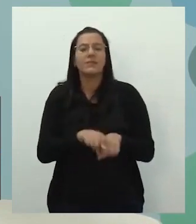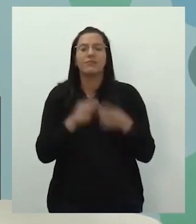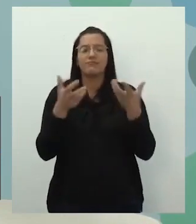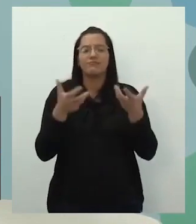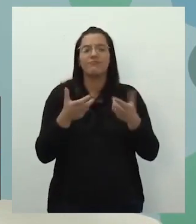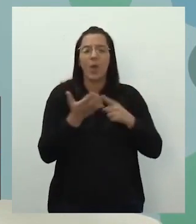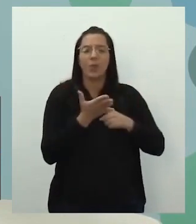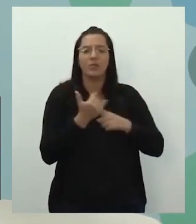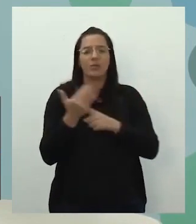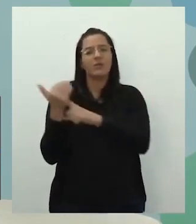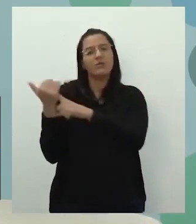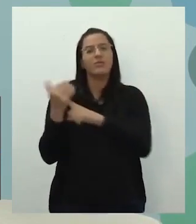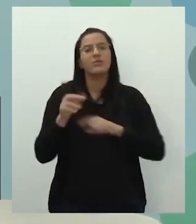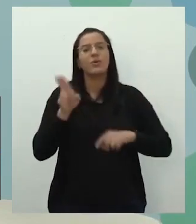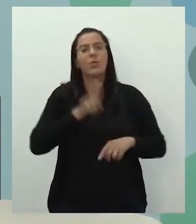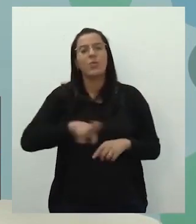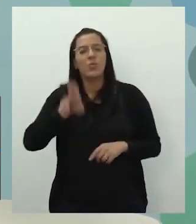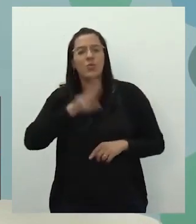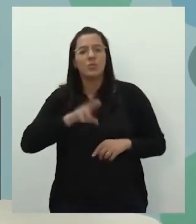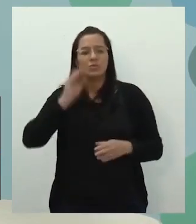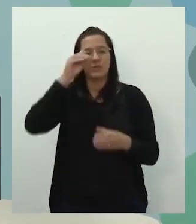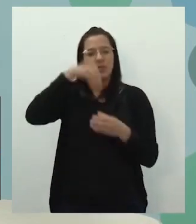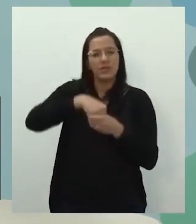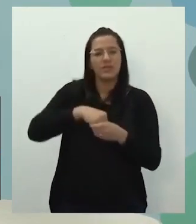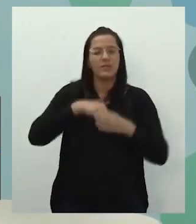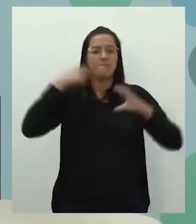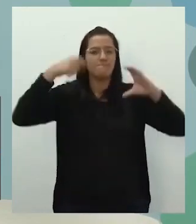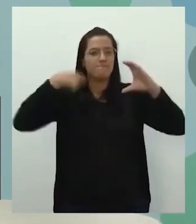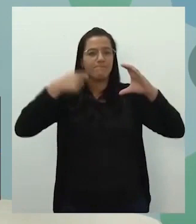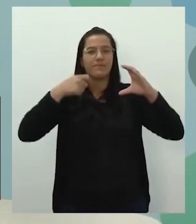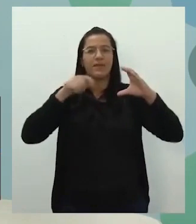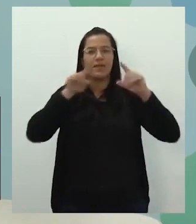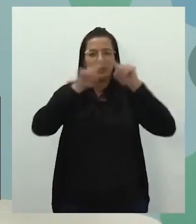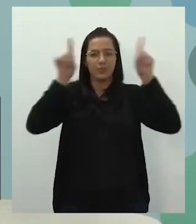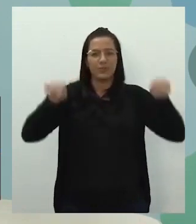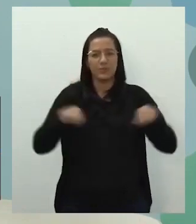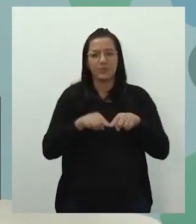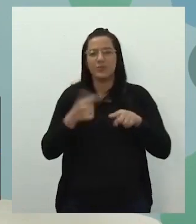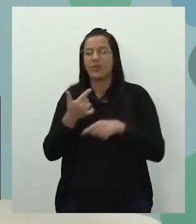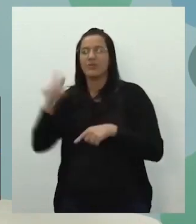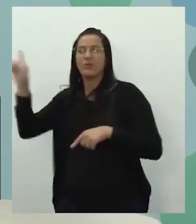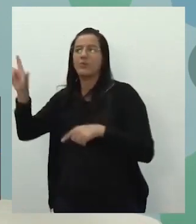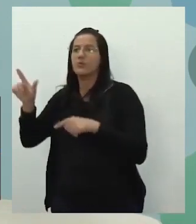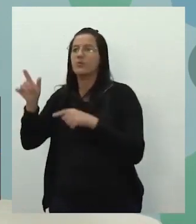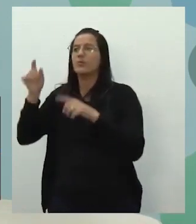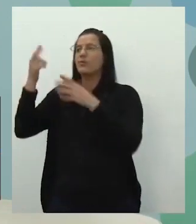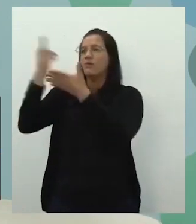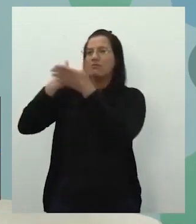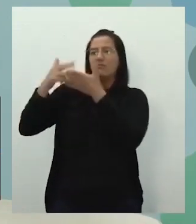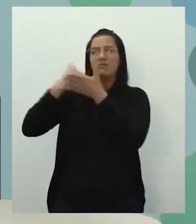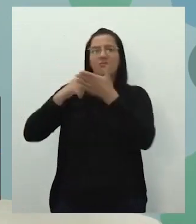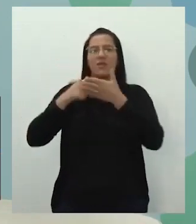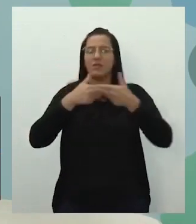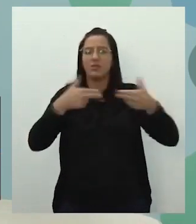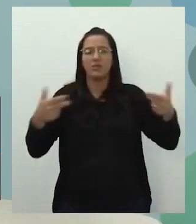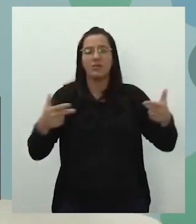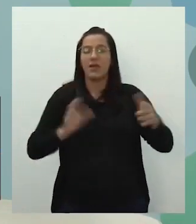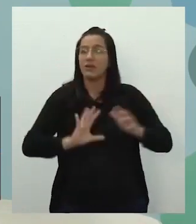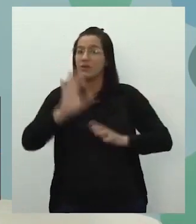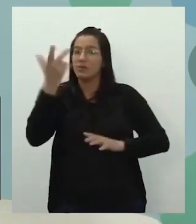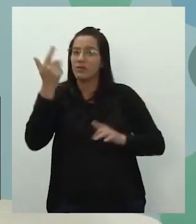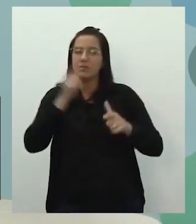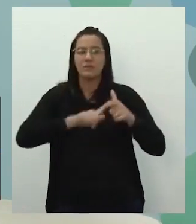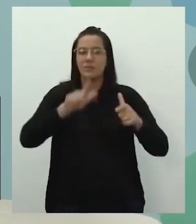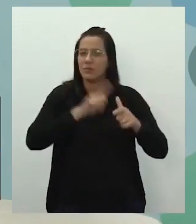no decorrer das nossas aulas, a gente está num estúdio ou está em outro, e aí um tem lousa digital, o outro tem flip chart. Então, assim, acontecem imprevistos, como o